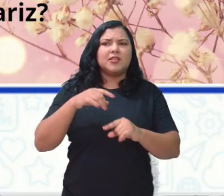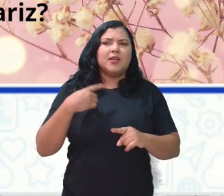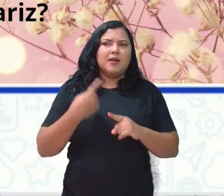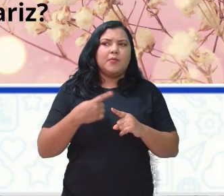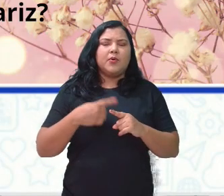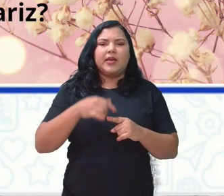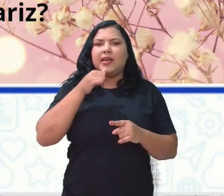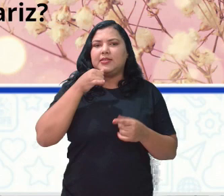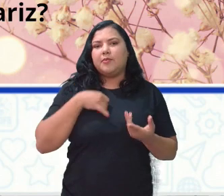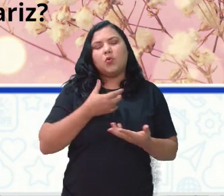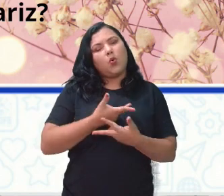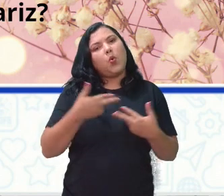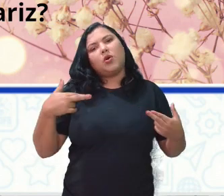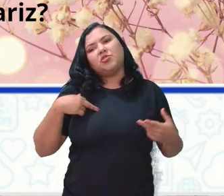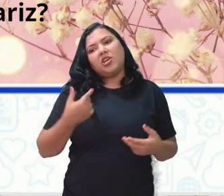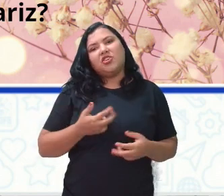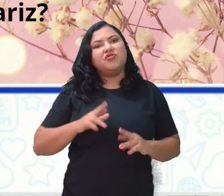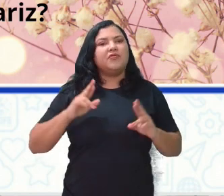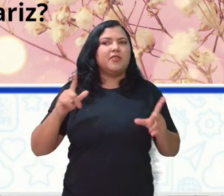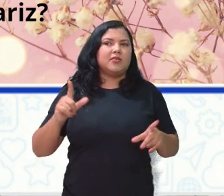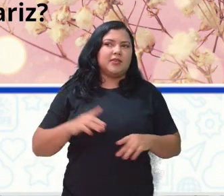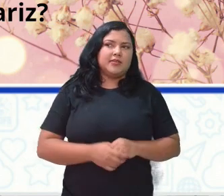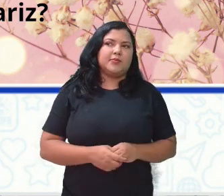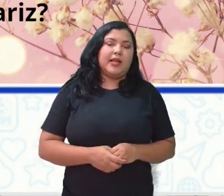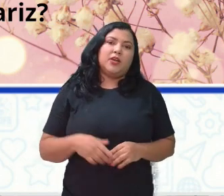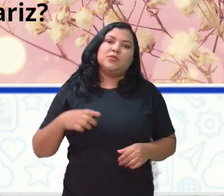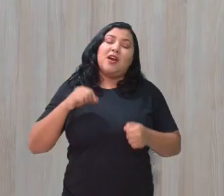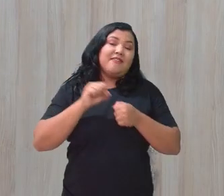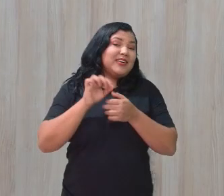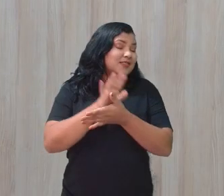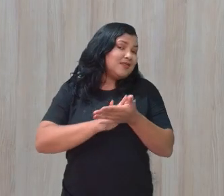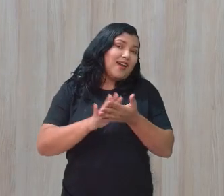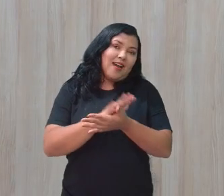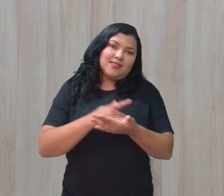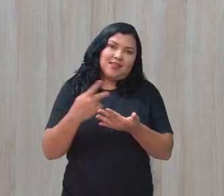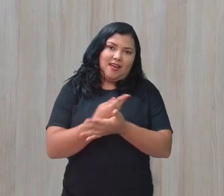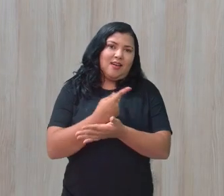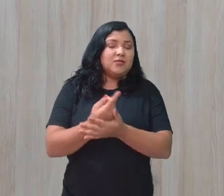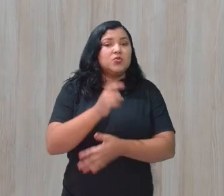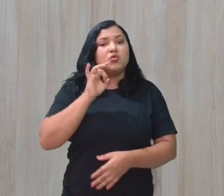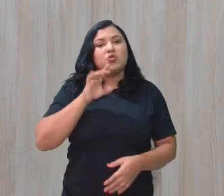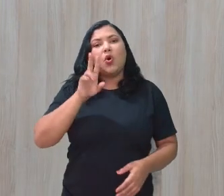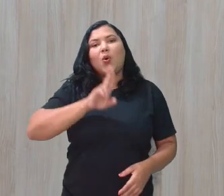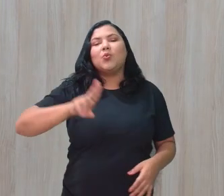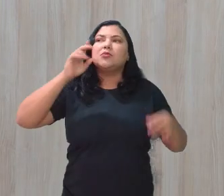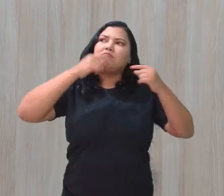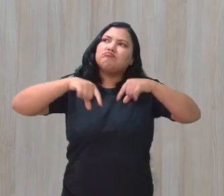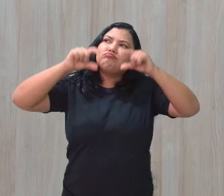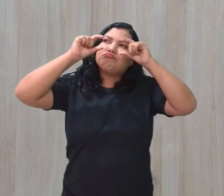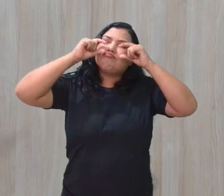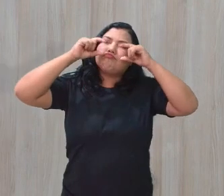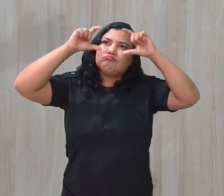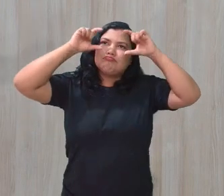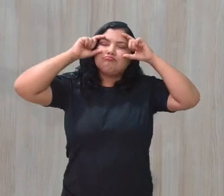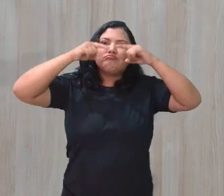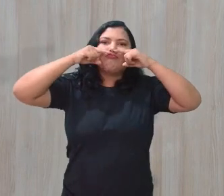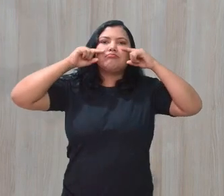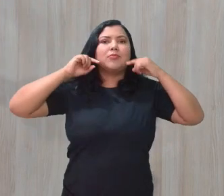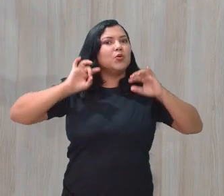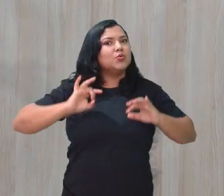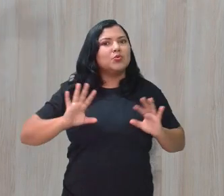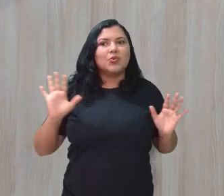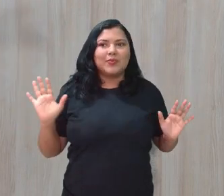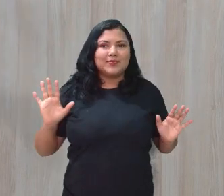que foge do comum, né? Veja, ele não estava fazendo mal para ninguém, ele estava lá com seu narizinho, cumprindo as suas